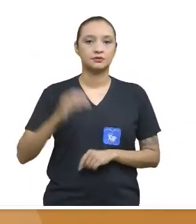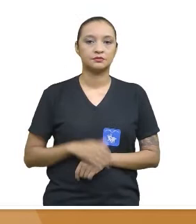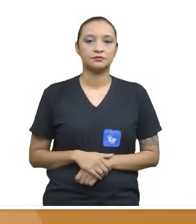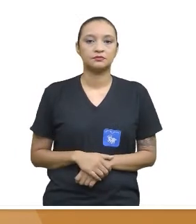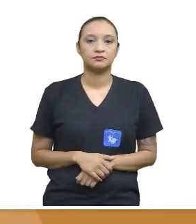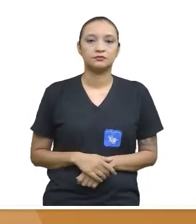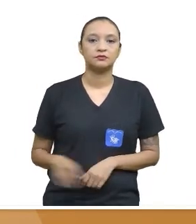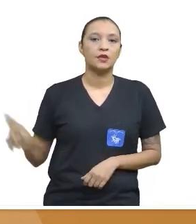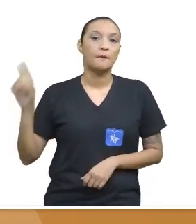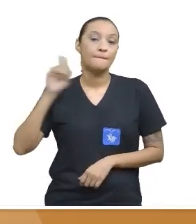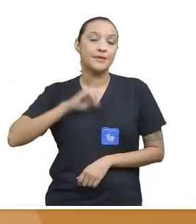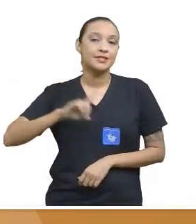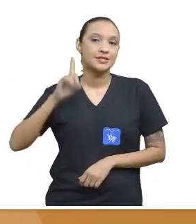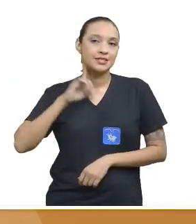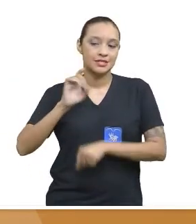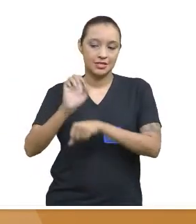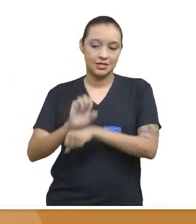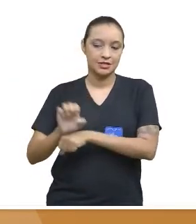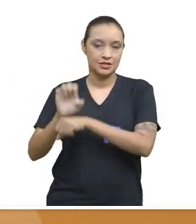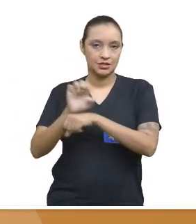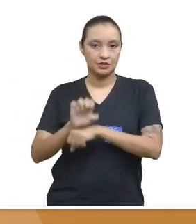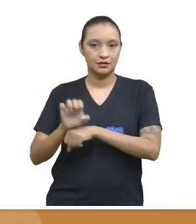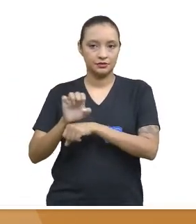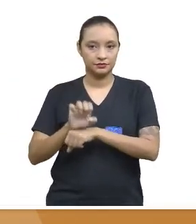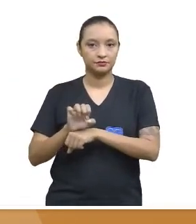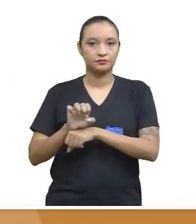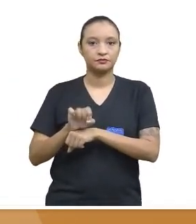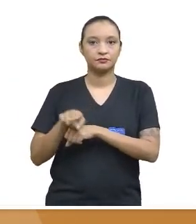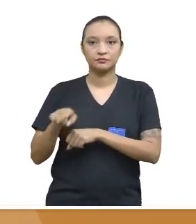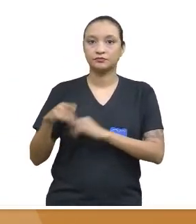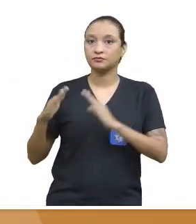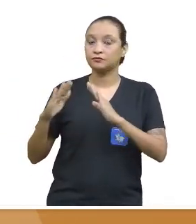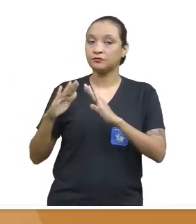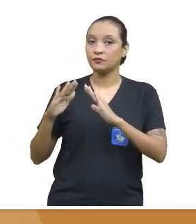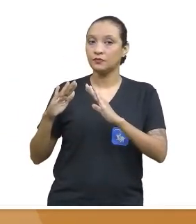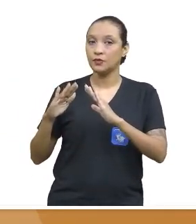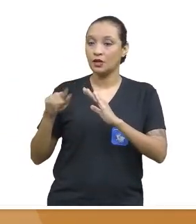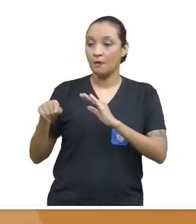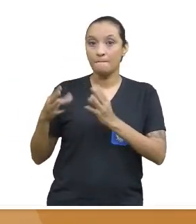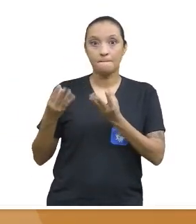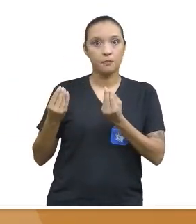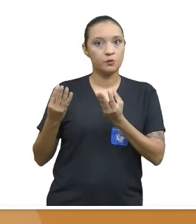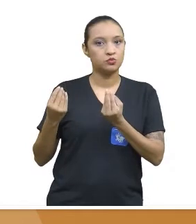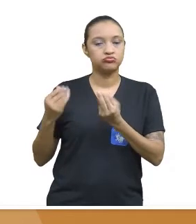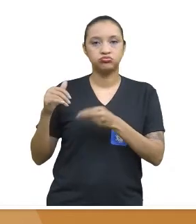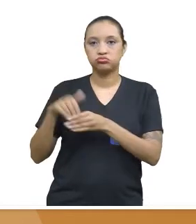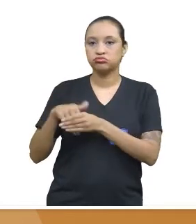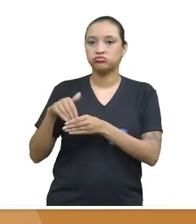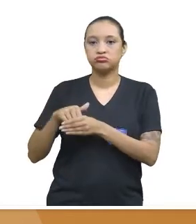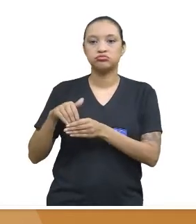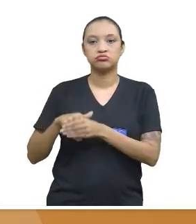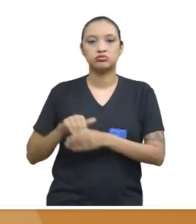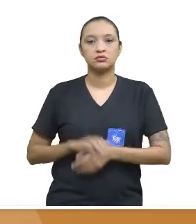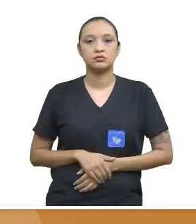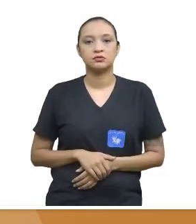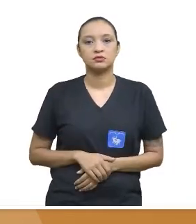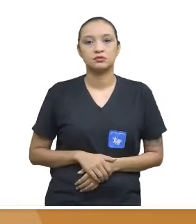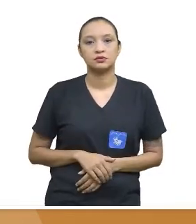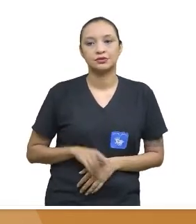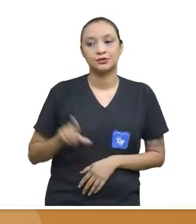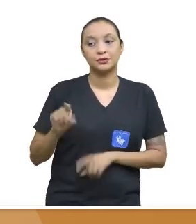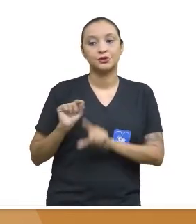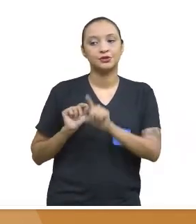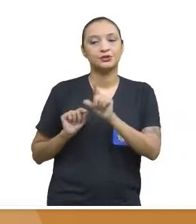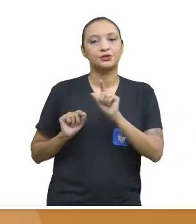Minas Gerais, então, dos maiores colégios eleitorais do Brasil, elegeu alguém